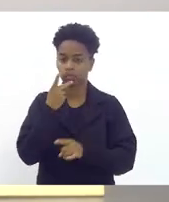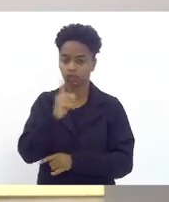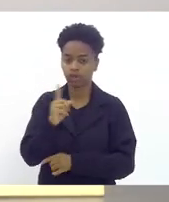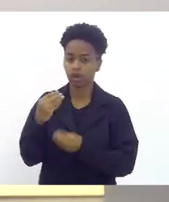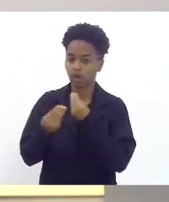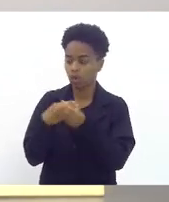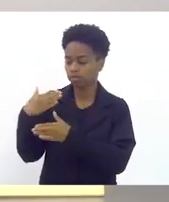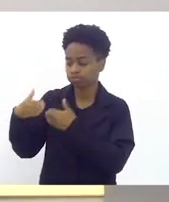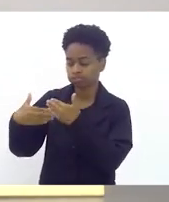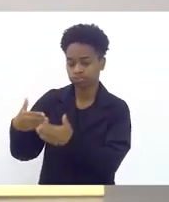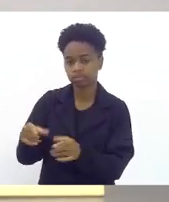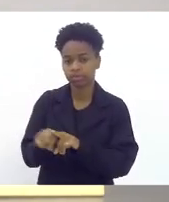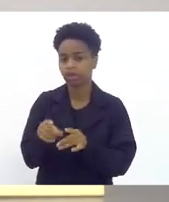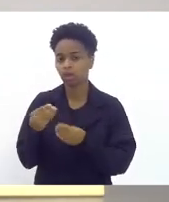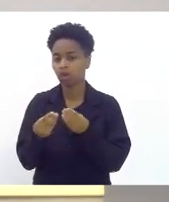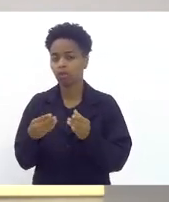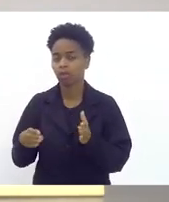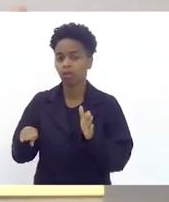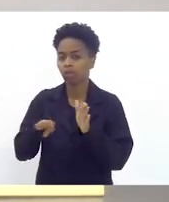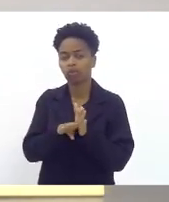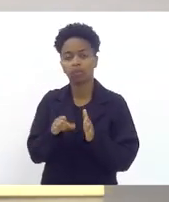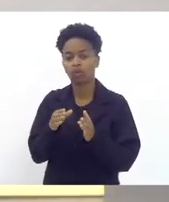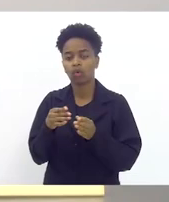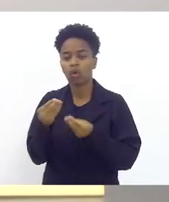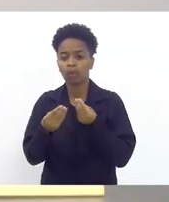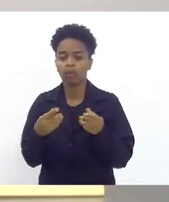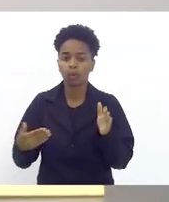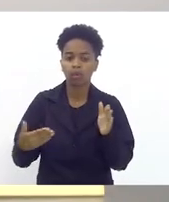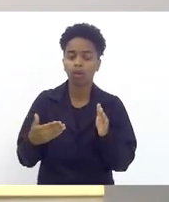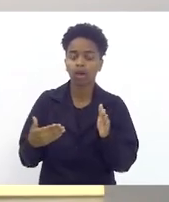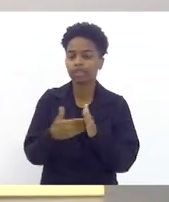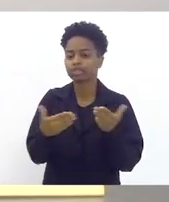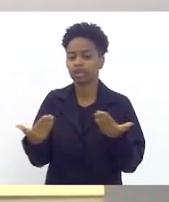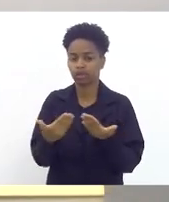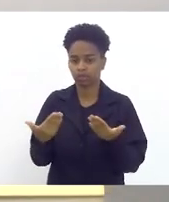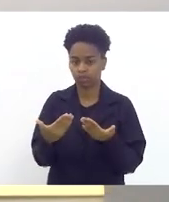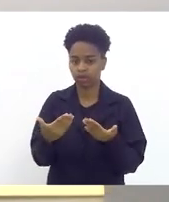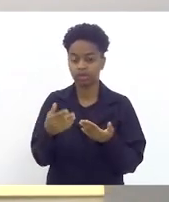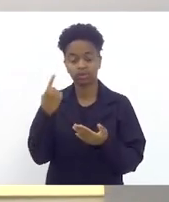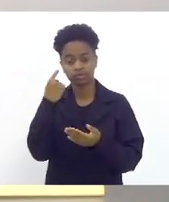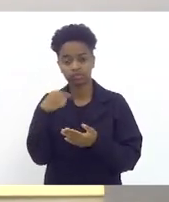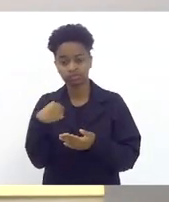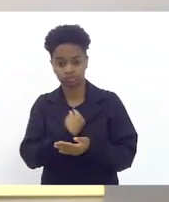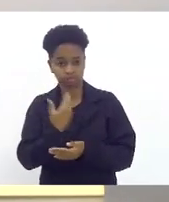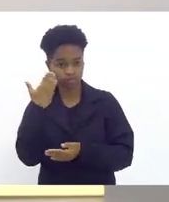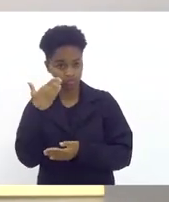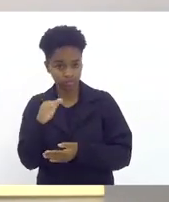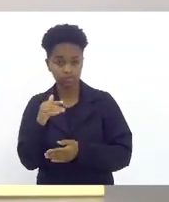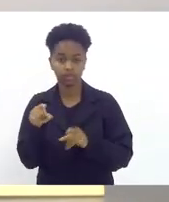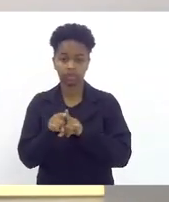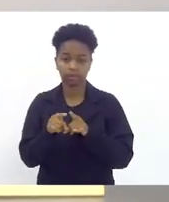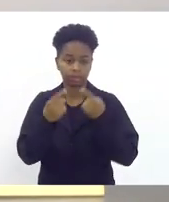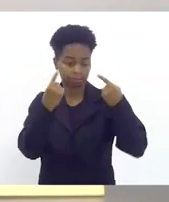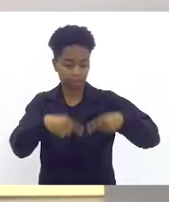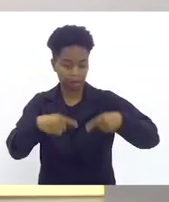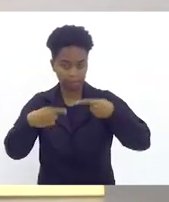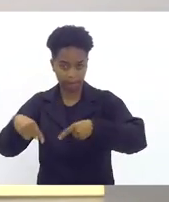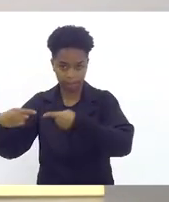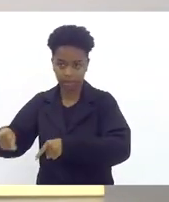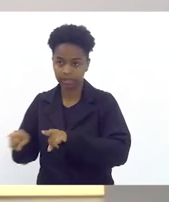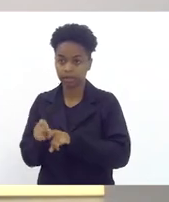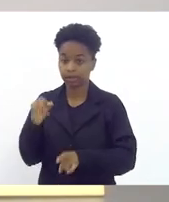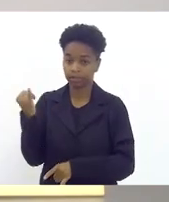construção dele até como se chegou aí para a gente entender também todos os desafios que vão sendo enfrentados e a importância também dessas discussões